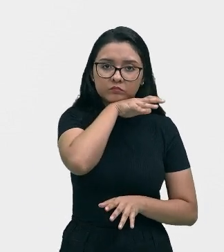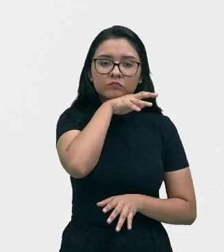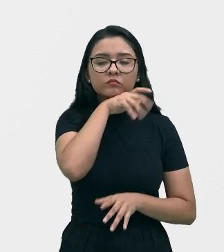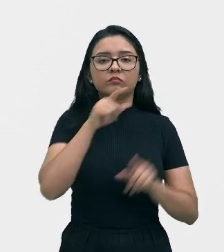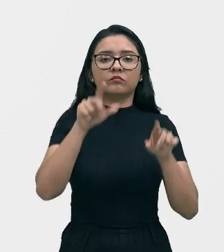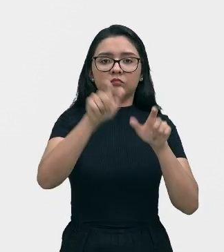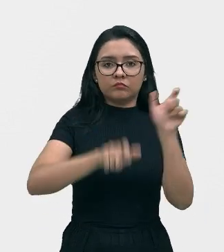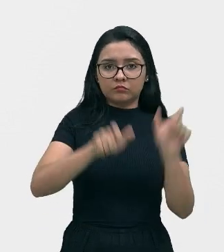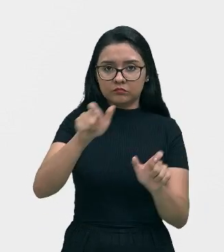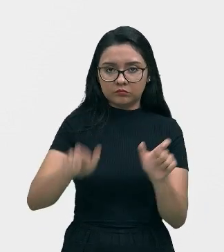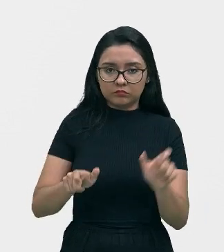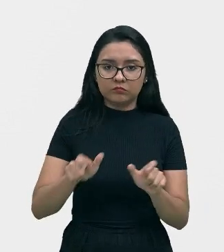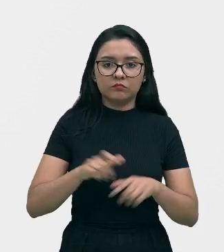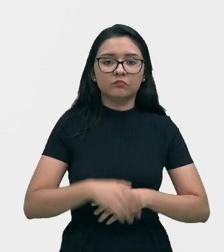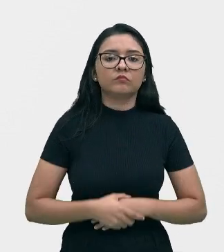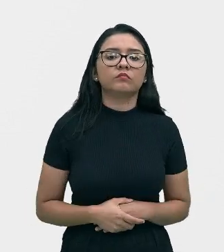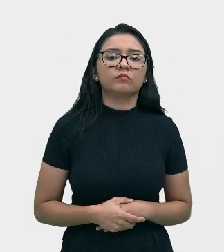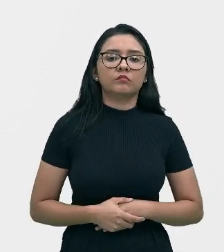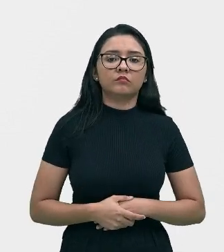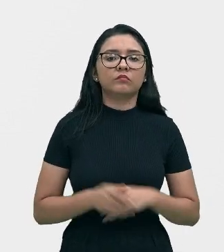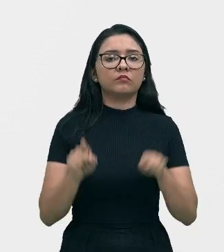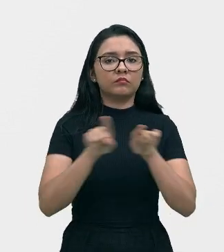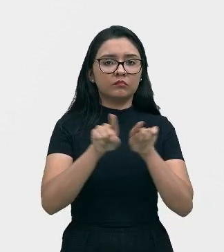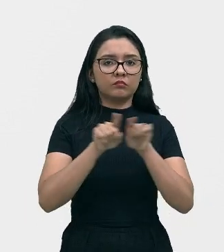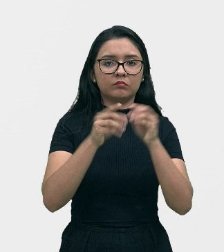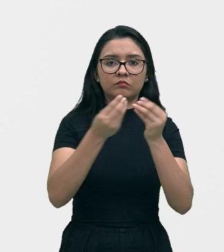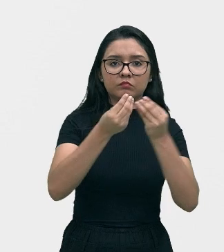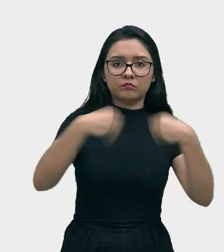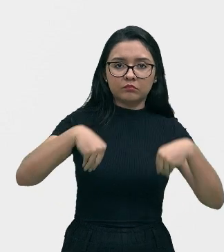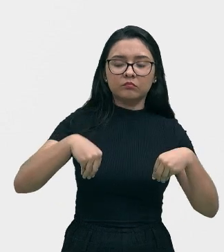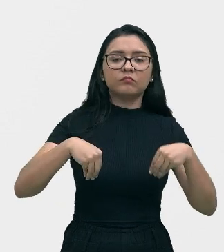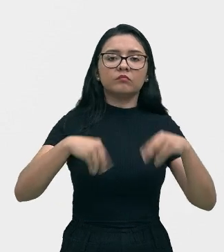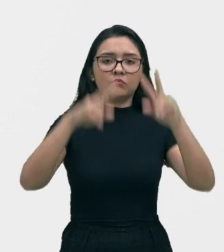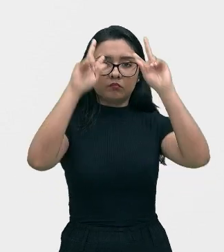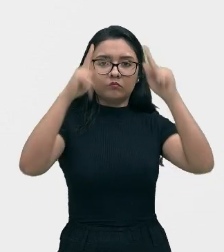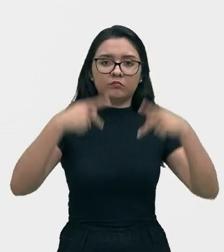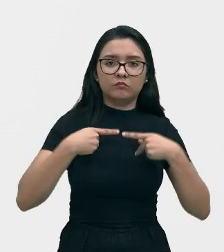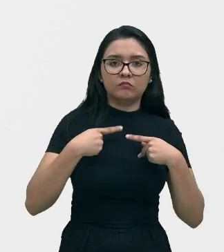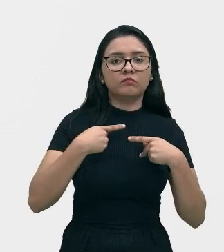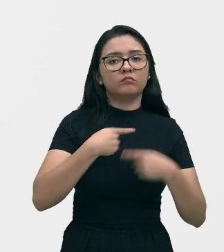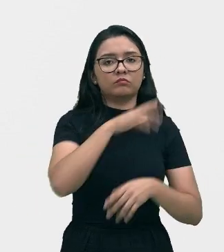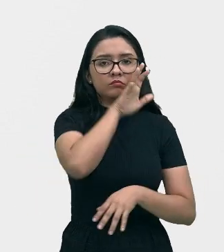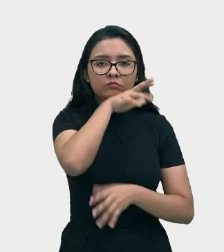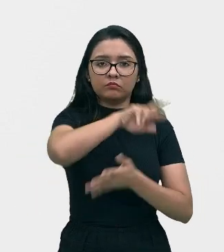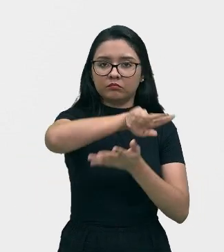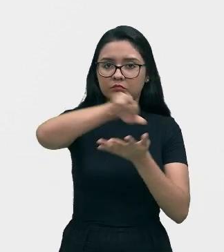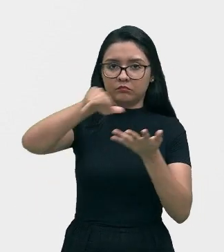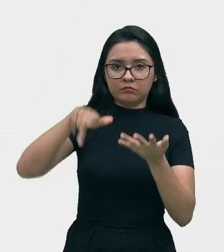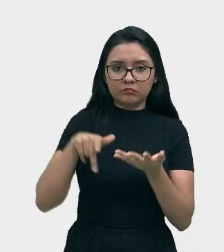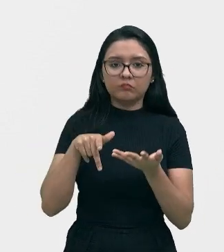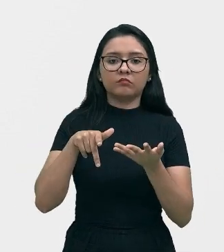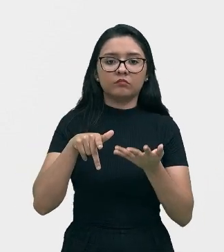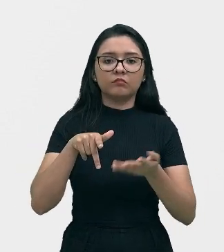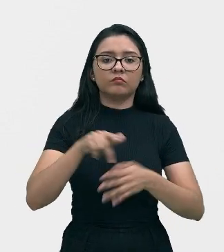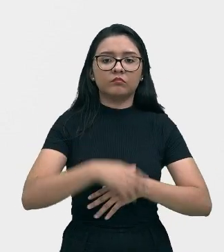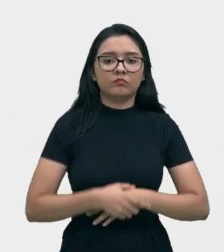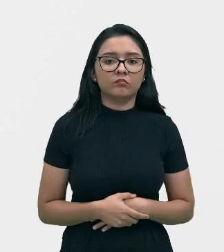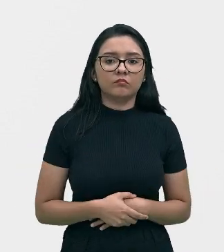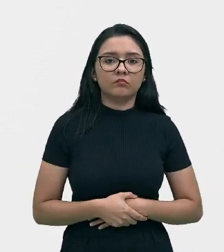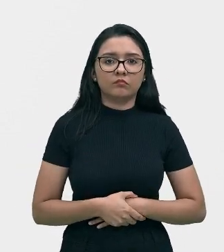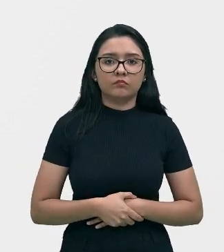nos ecossistemas, radiações e seus efeitos em seres vivos, desequilíbrio em sistemas envolvendo